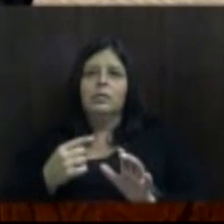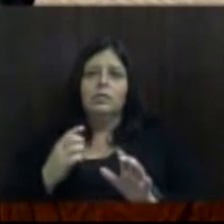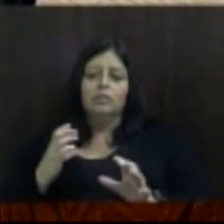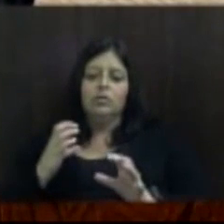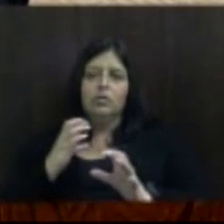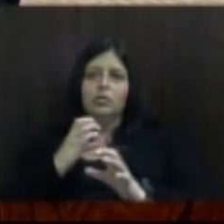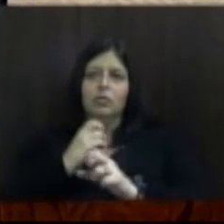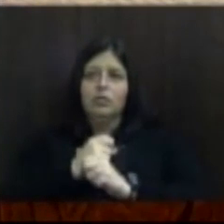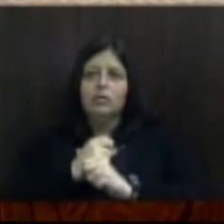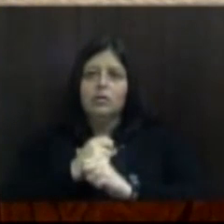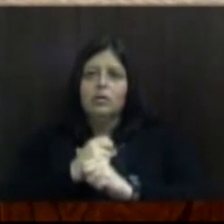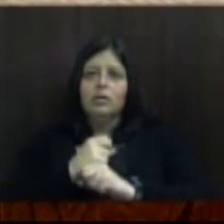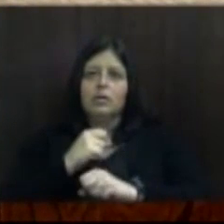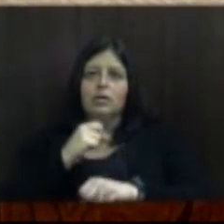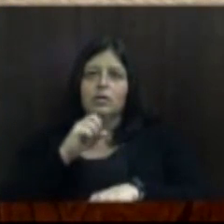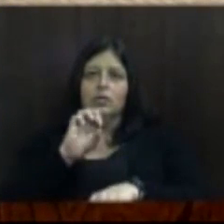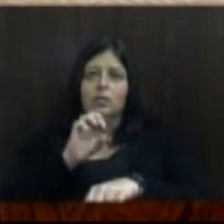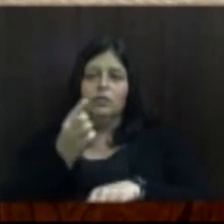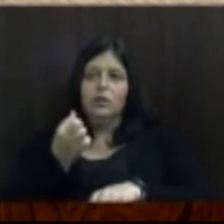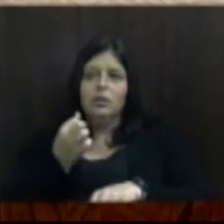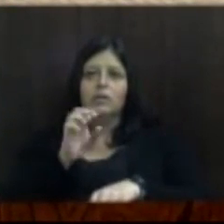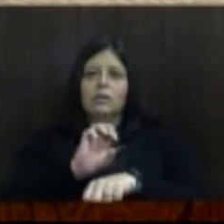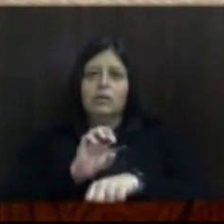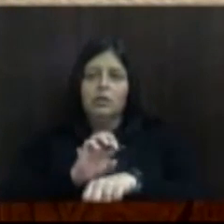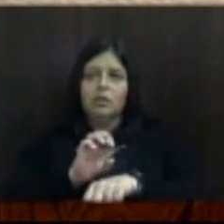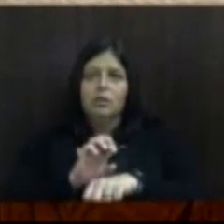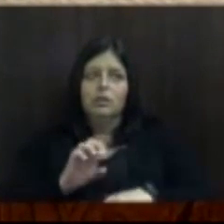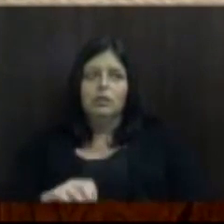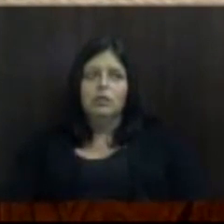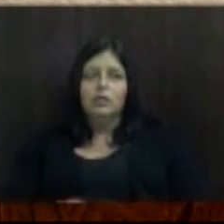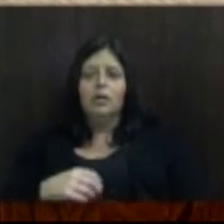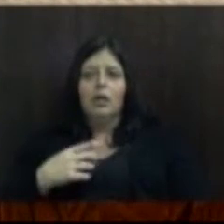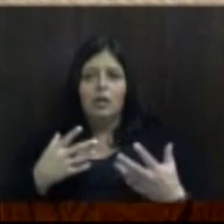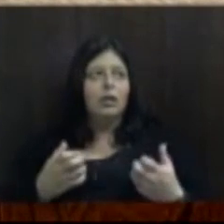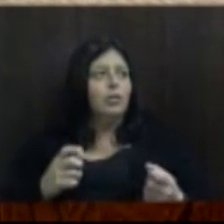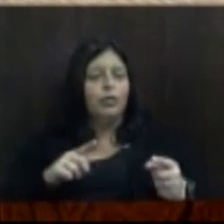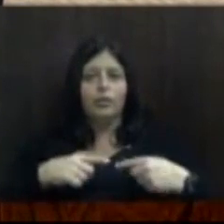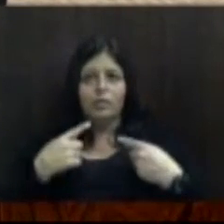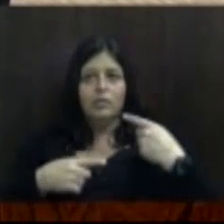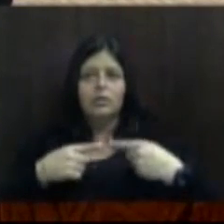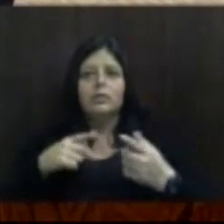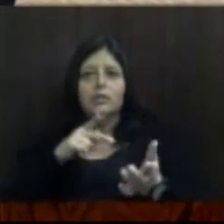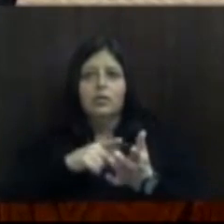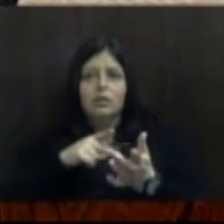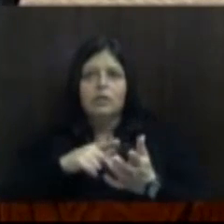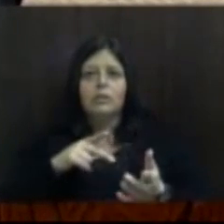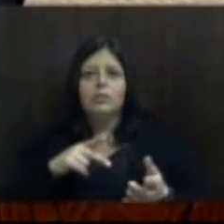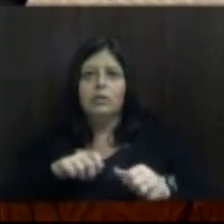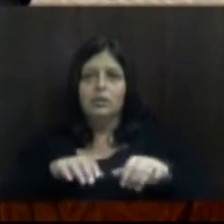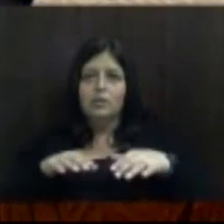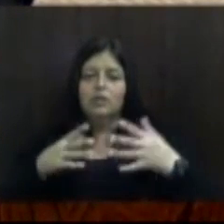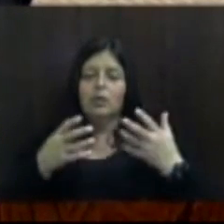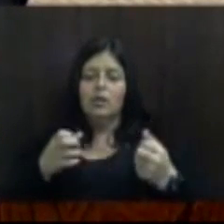financeiro sobre o caixa do Estado queremos provocar essa discussão tenho certeza de que casa deseja ouvir a